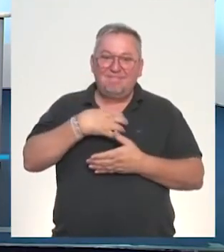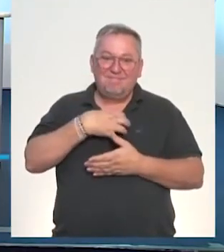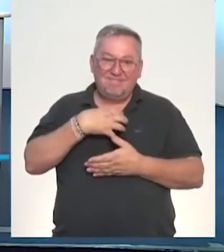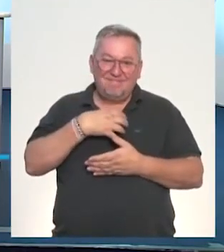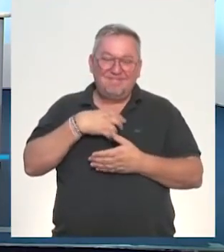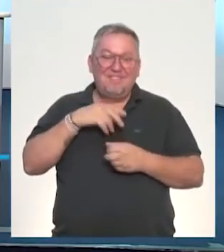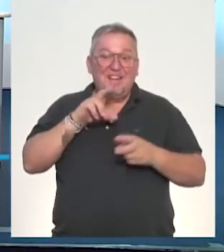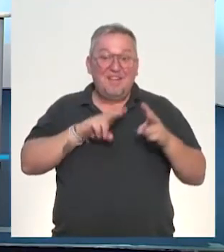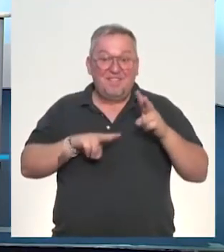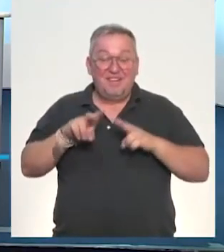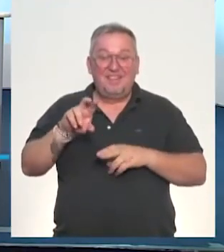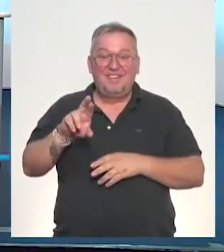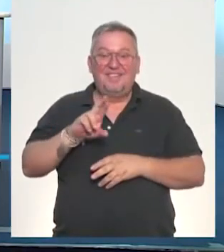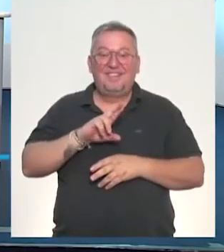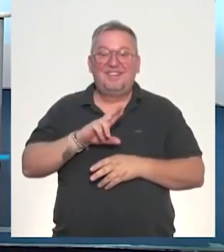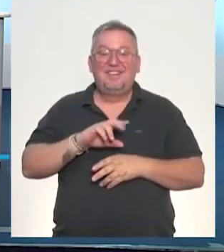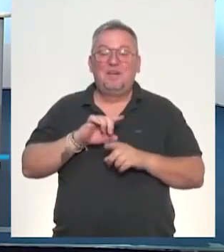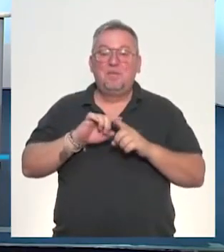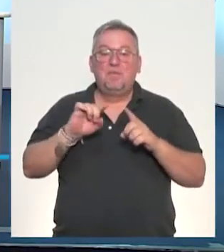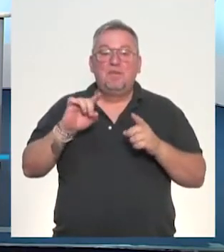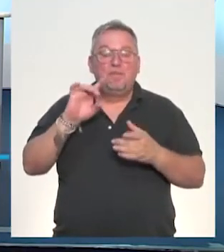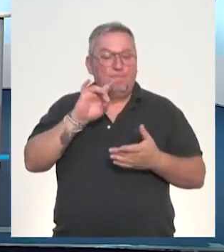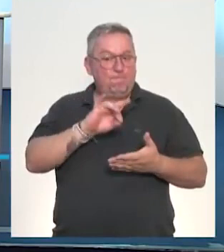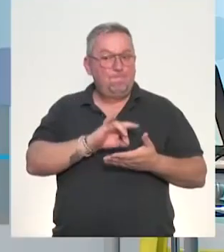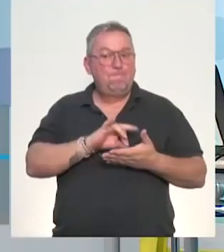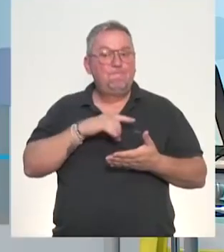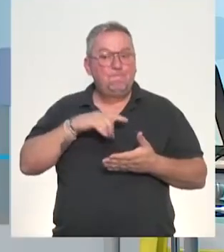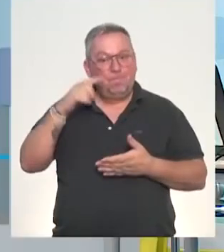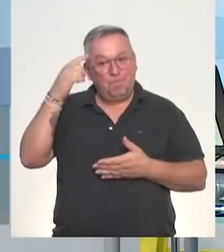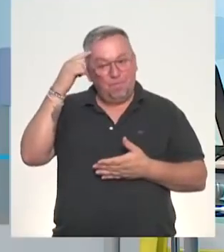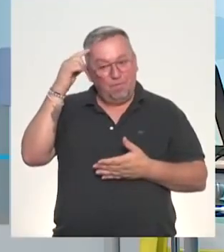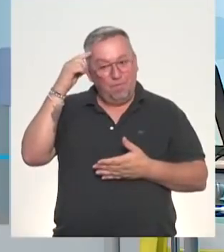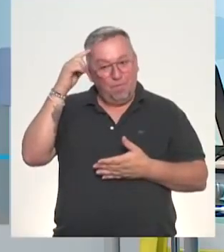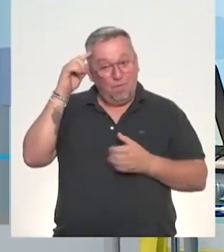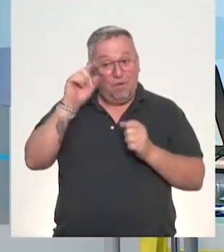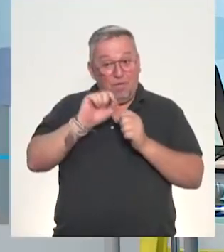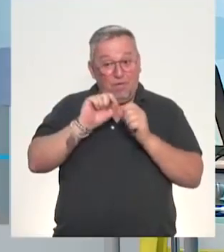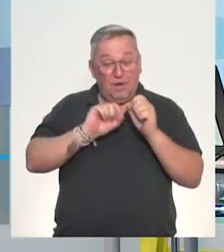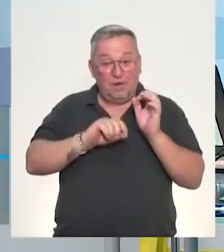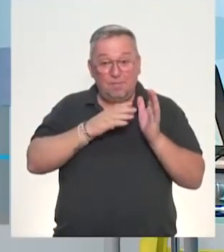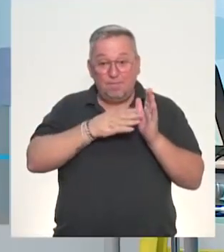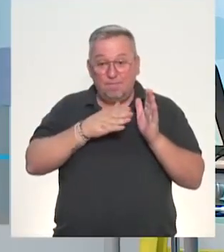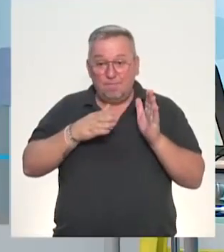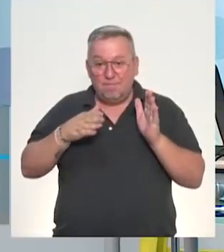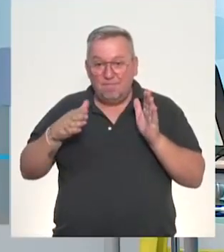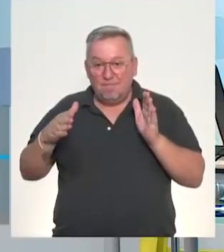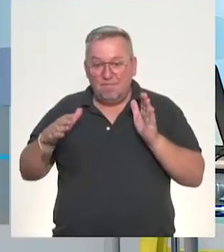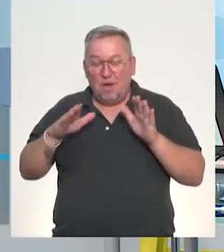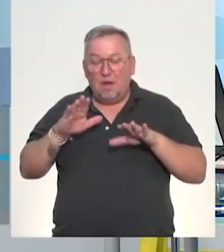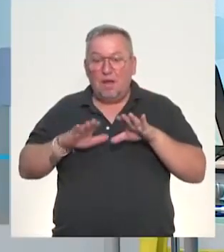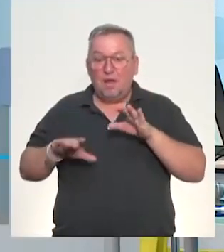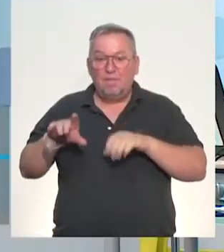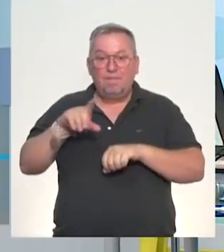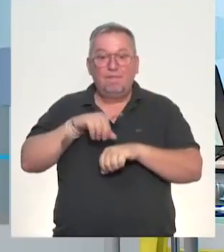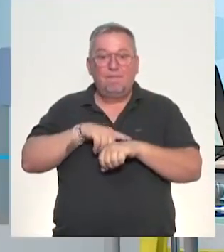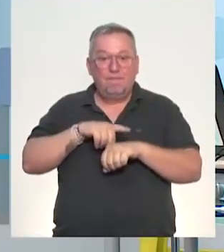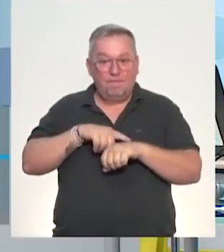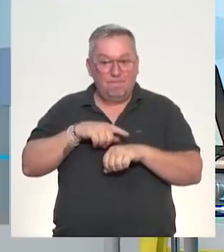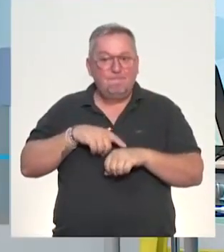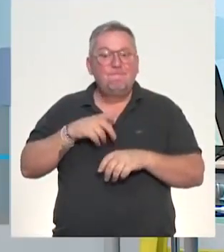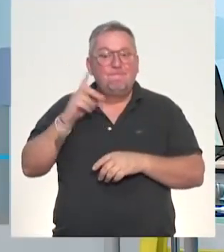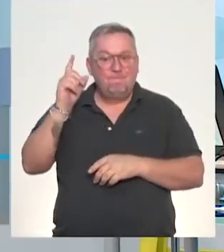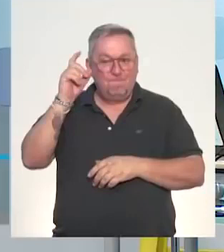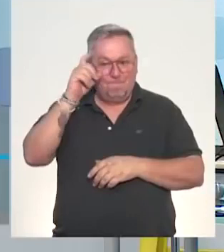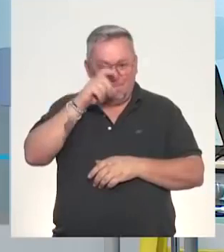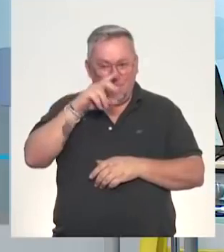dessa variação de respostas, mas é verdade. A ideia da construção das sequências, em determinado momento, ela aperta. Não